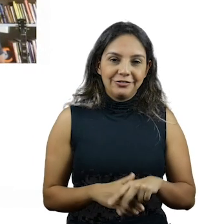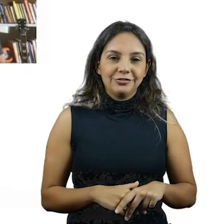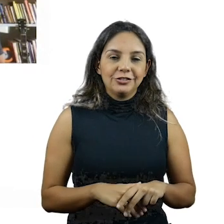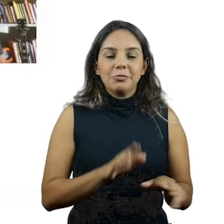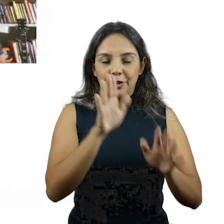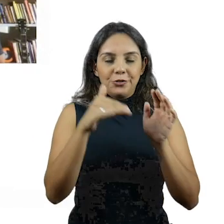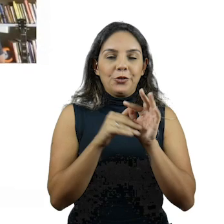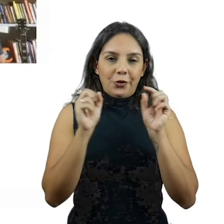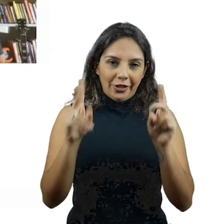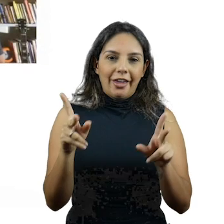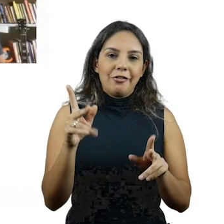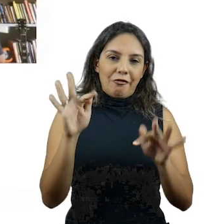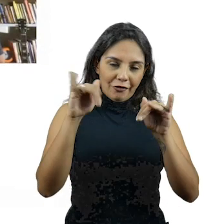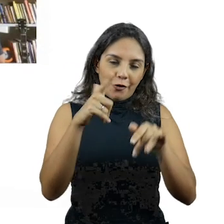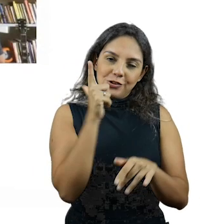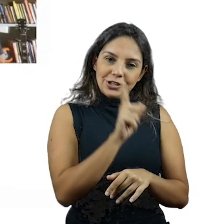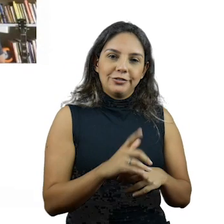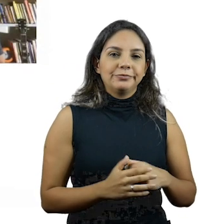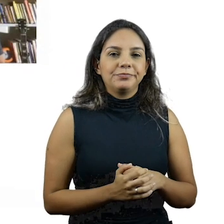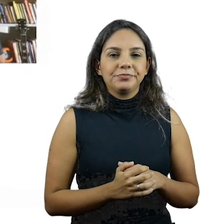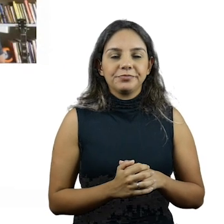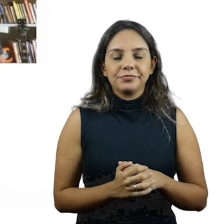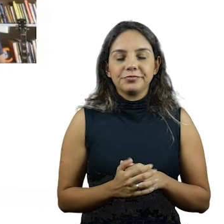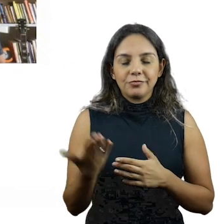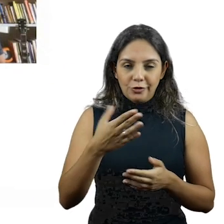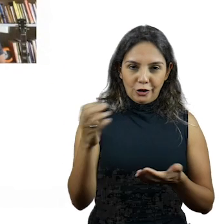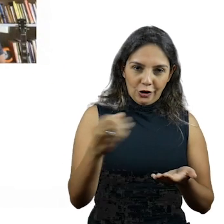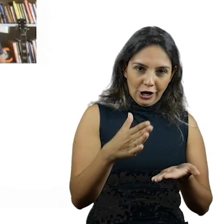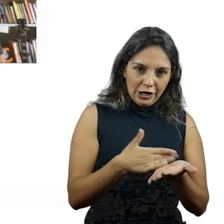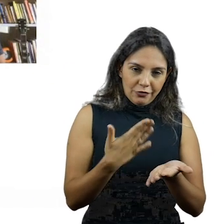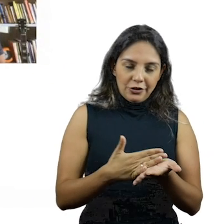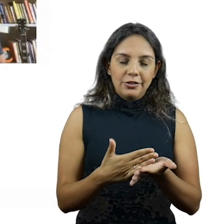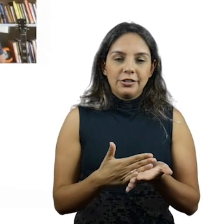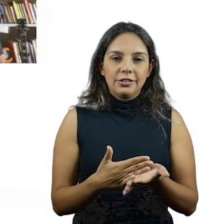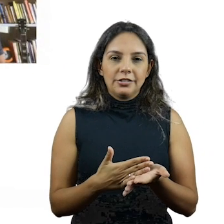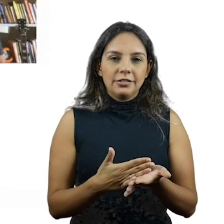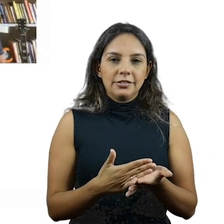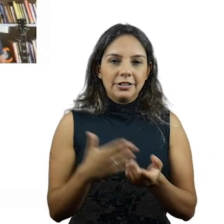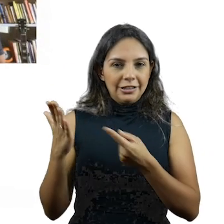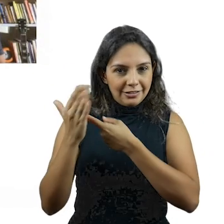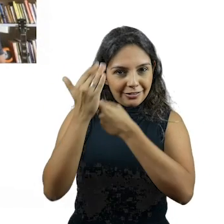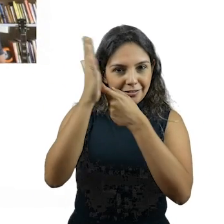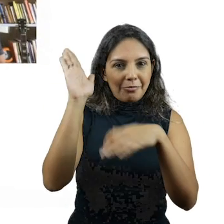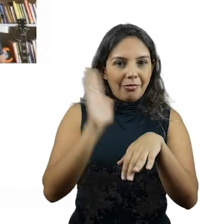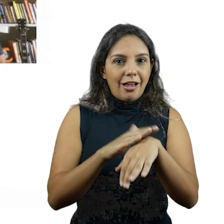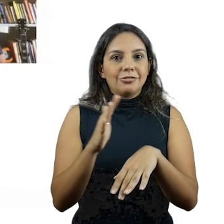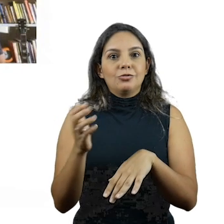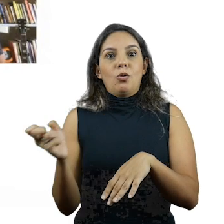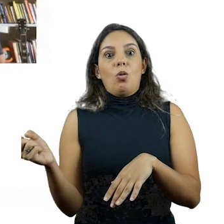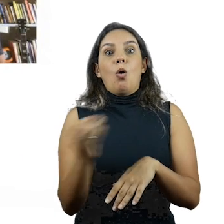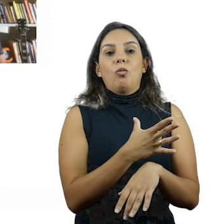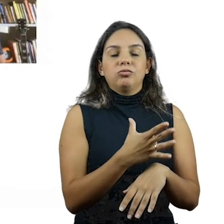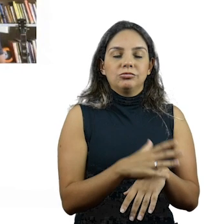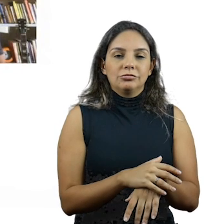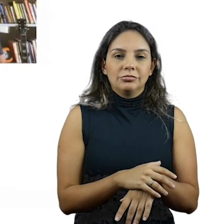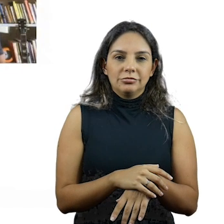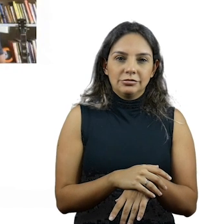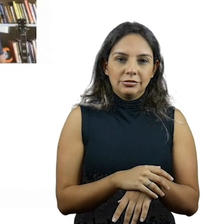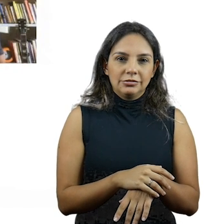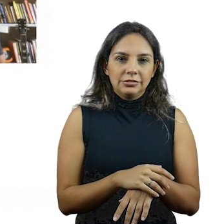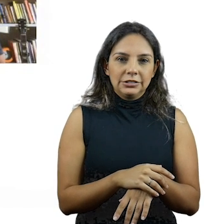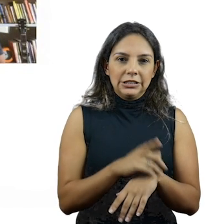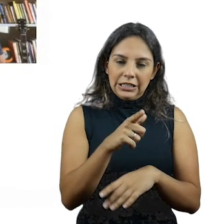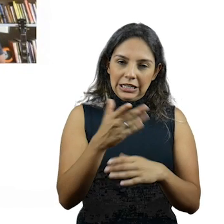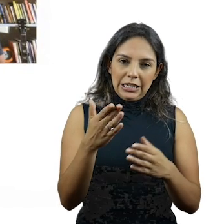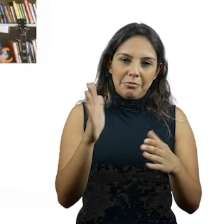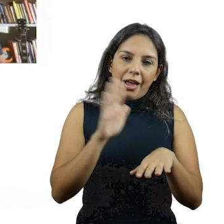certo. E agora, nesse novo livro que eu estou lançando, a tecnologia está mais evoluída ainda. O arquivo está mais leve, está mais transitável